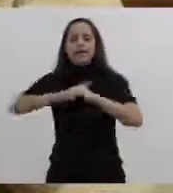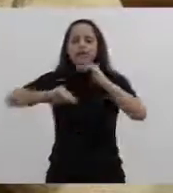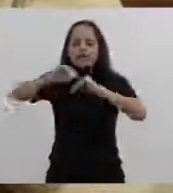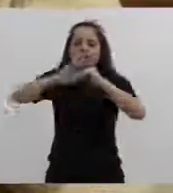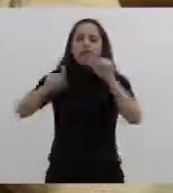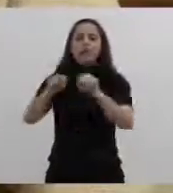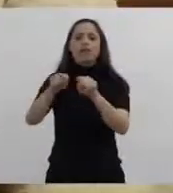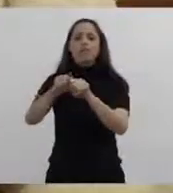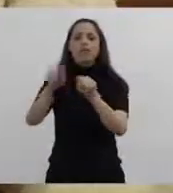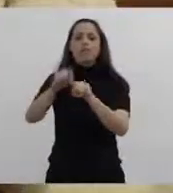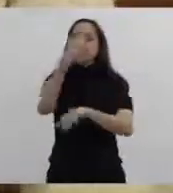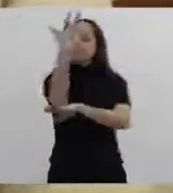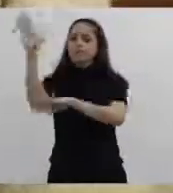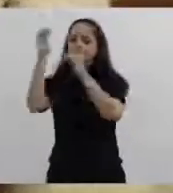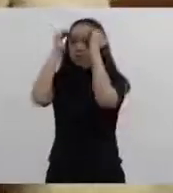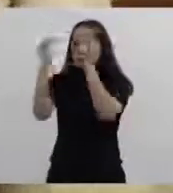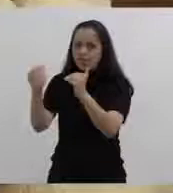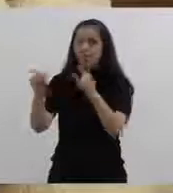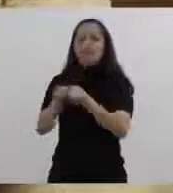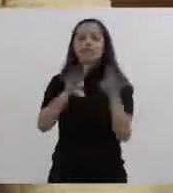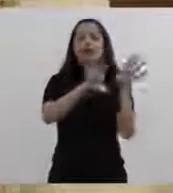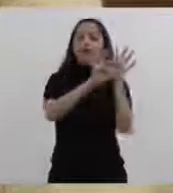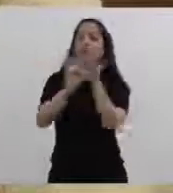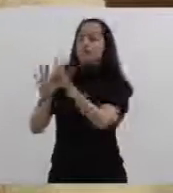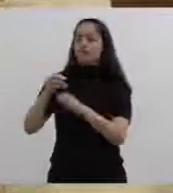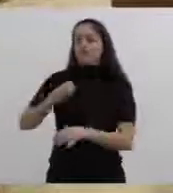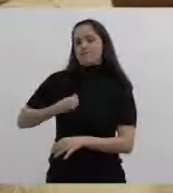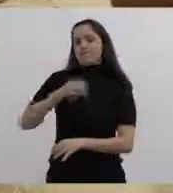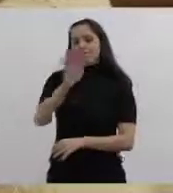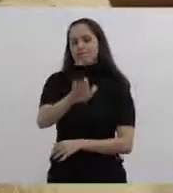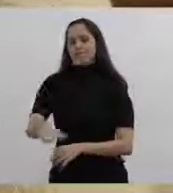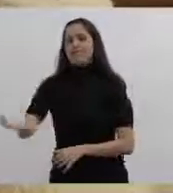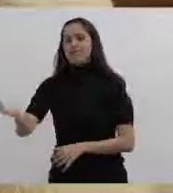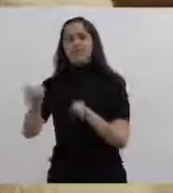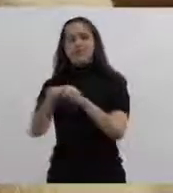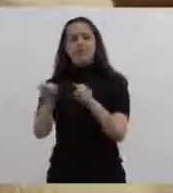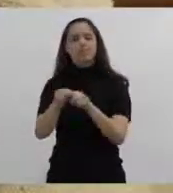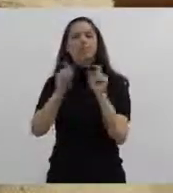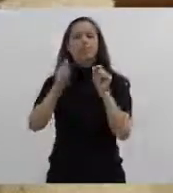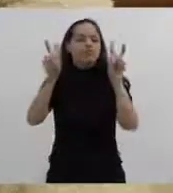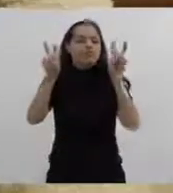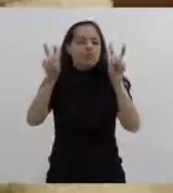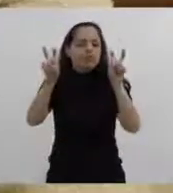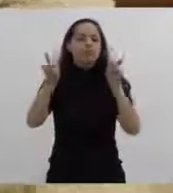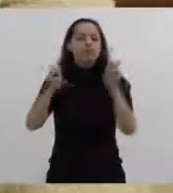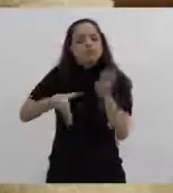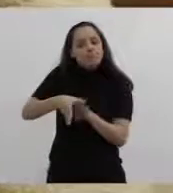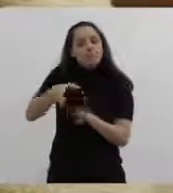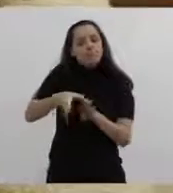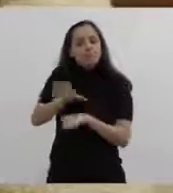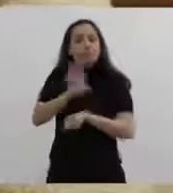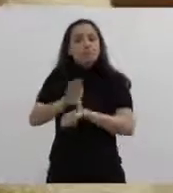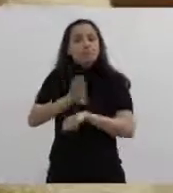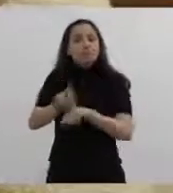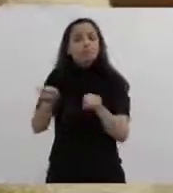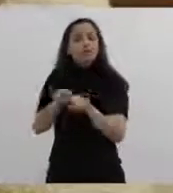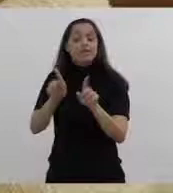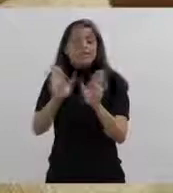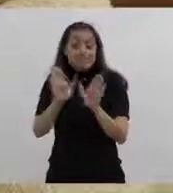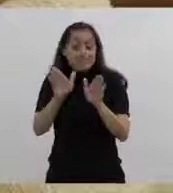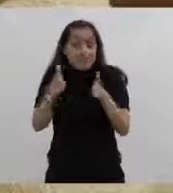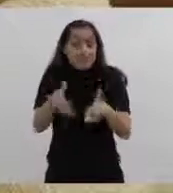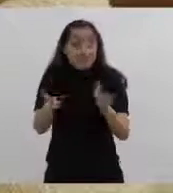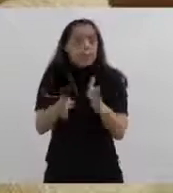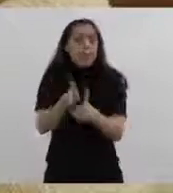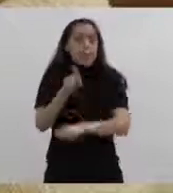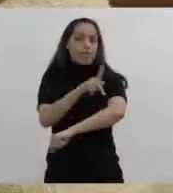Trabalhamos questões referentes a temas especificamente pedagógicos do ponto de vista teórico e depois, ao longo da tarde,